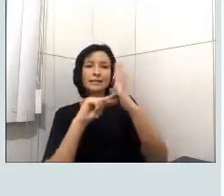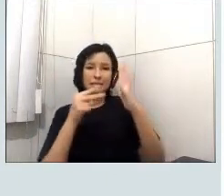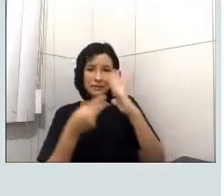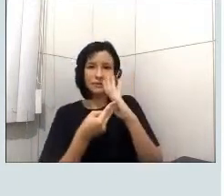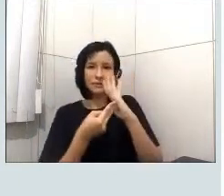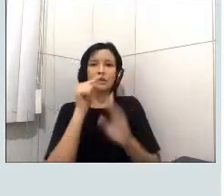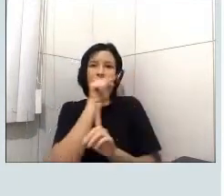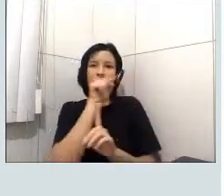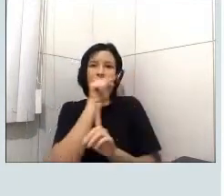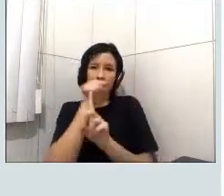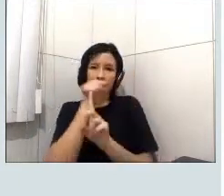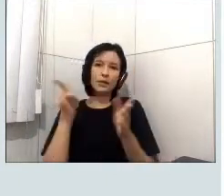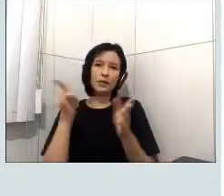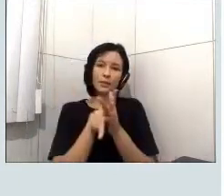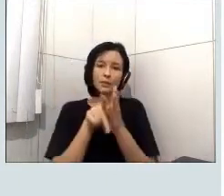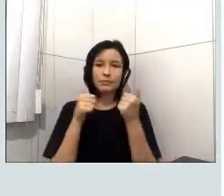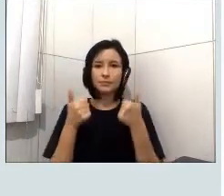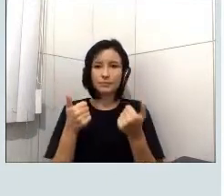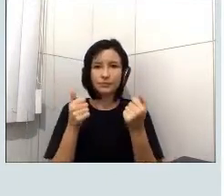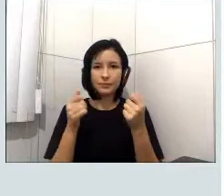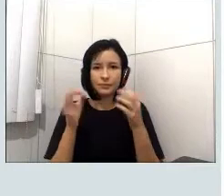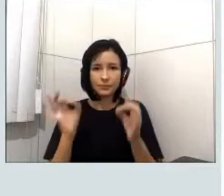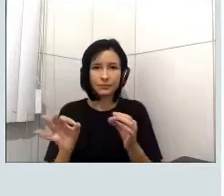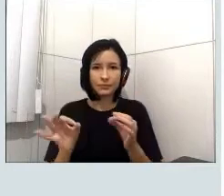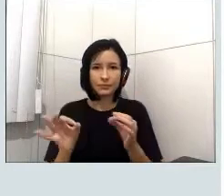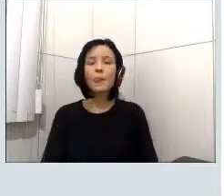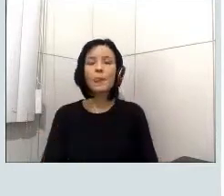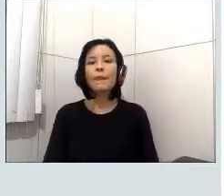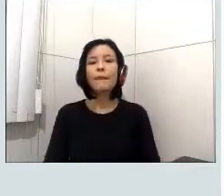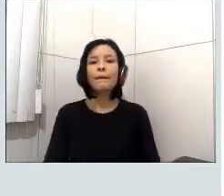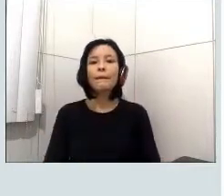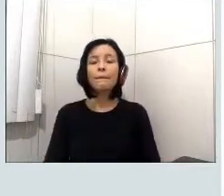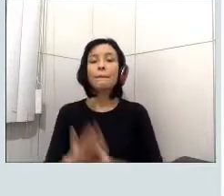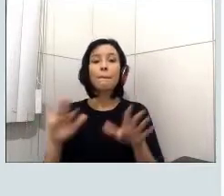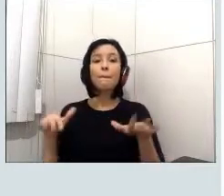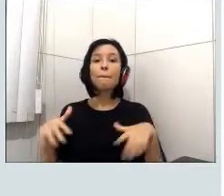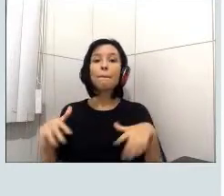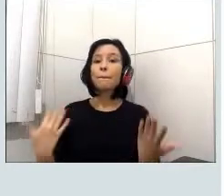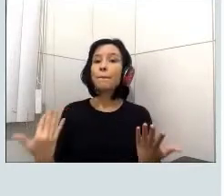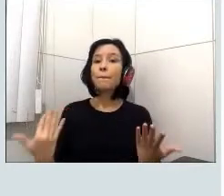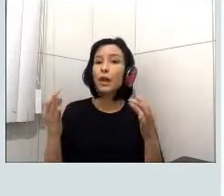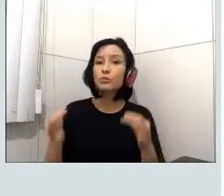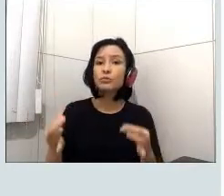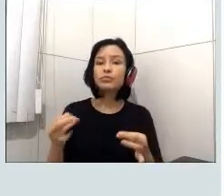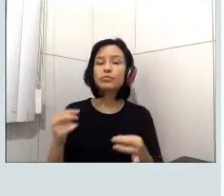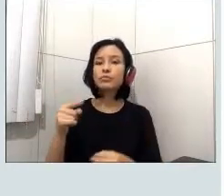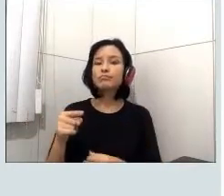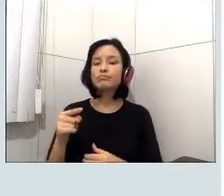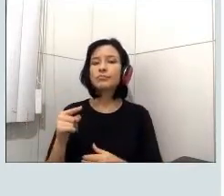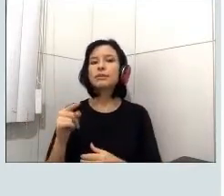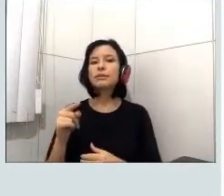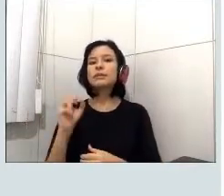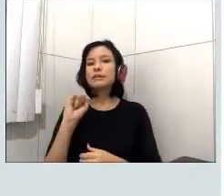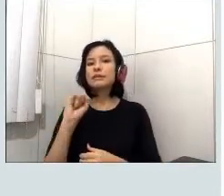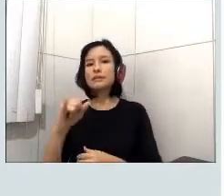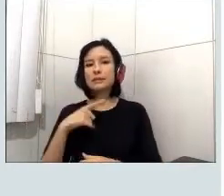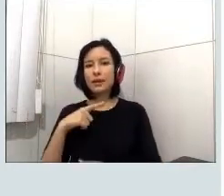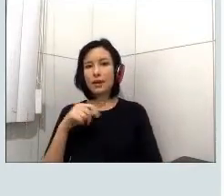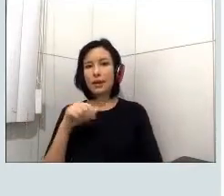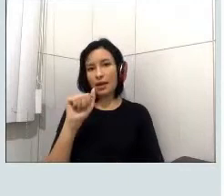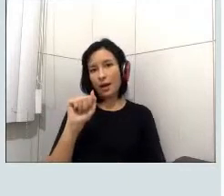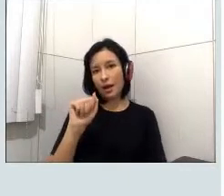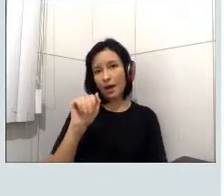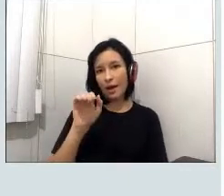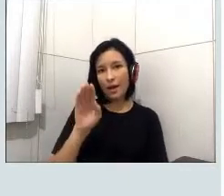segmento de reta, certo? É justamente isso, onde tem essa setinha aí apontando, é